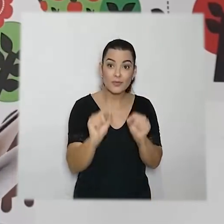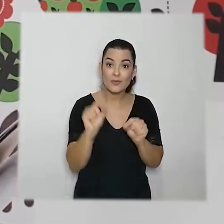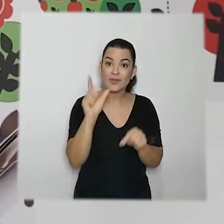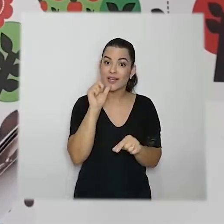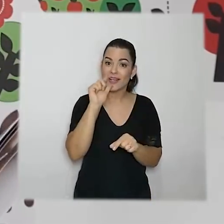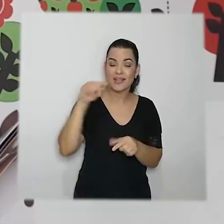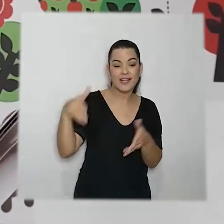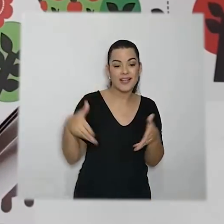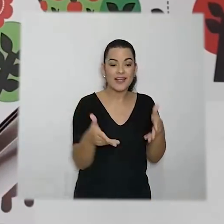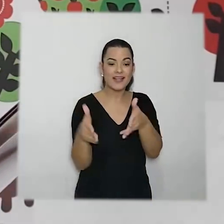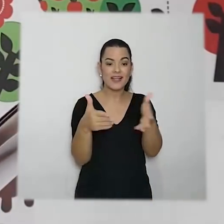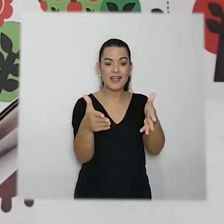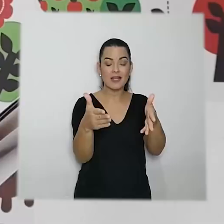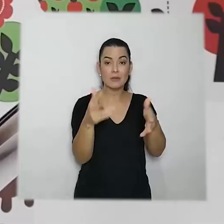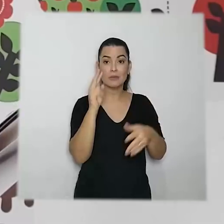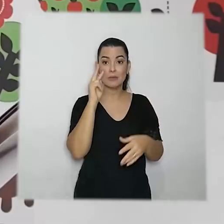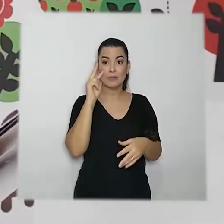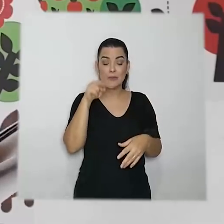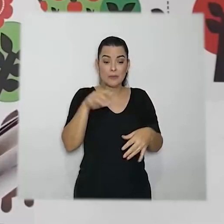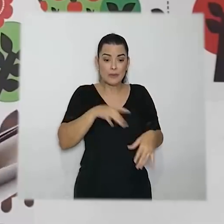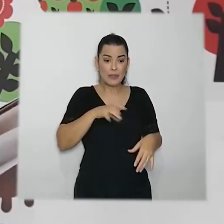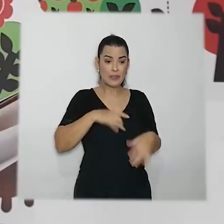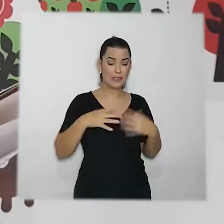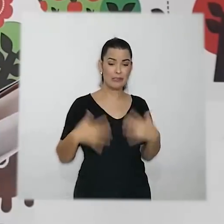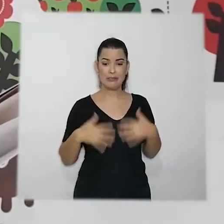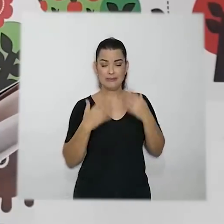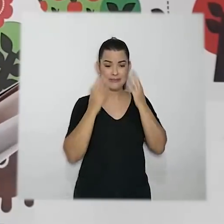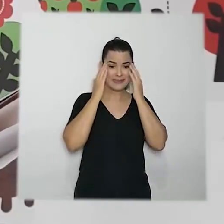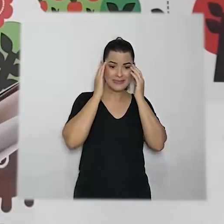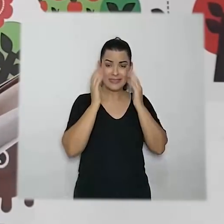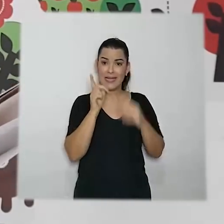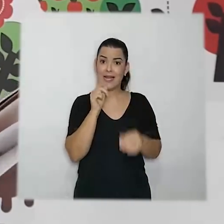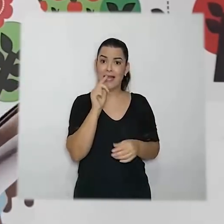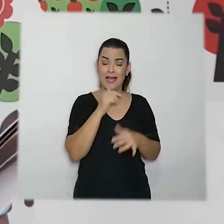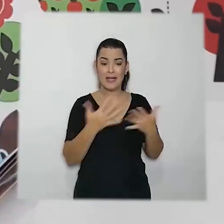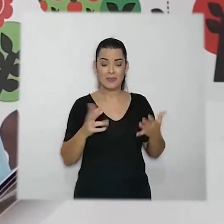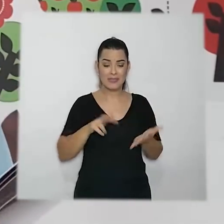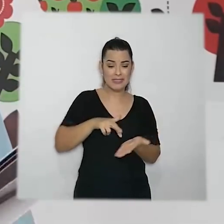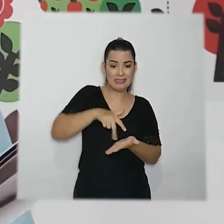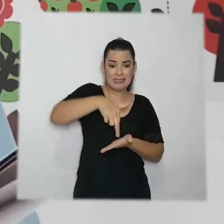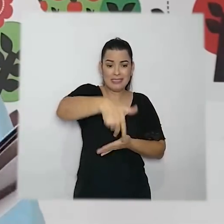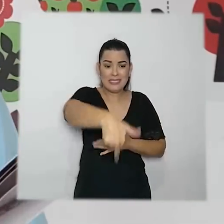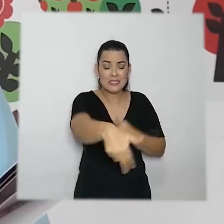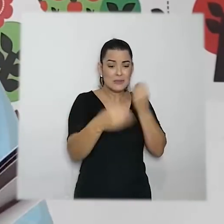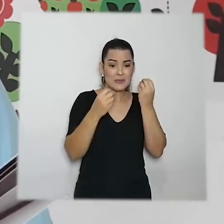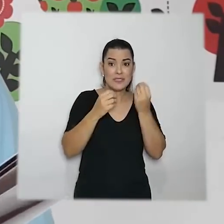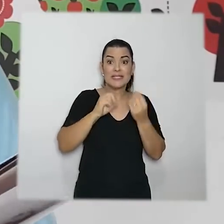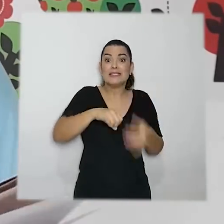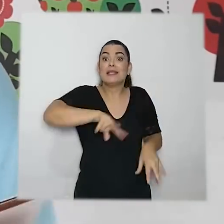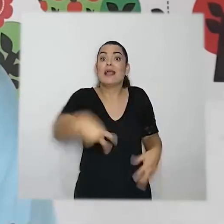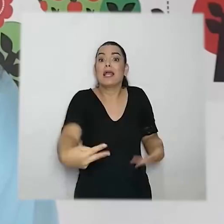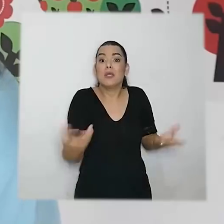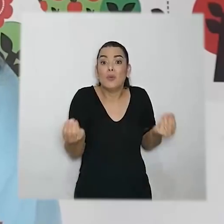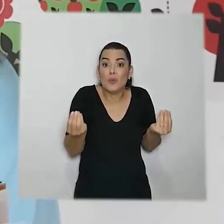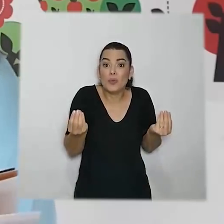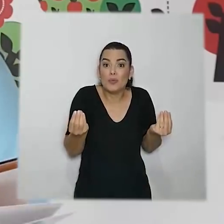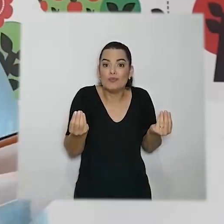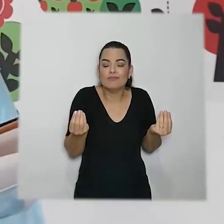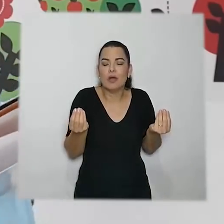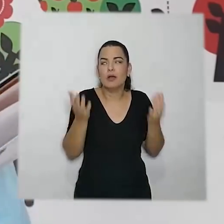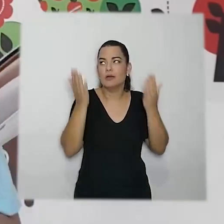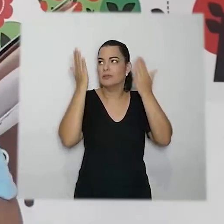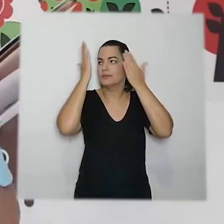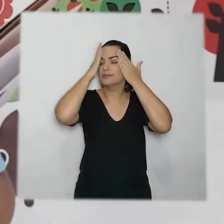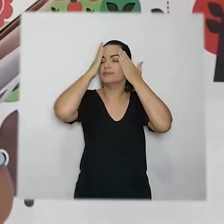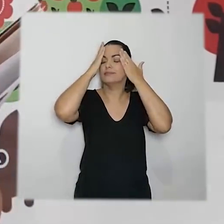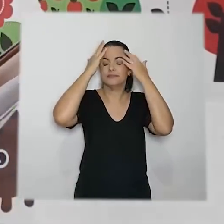e teve medo. Teve medo de passar na água. E se ele caísse na água? Com vergonha